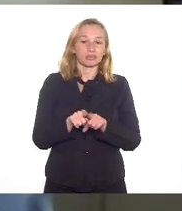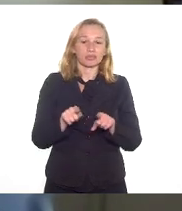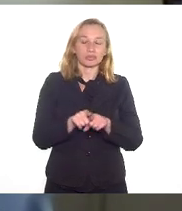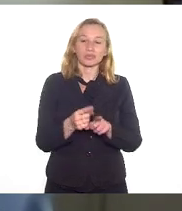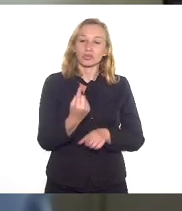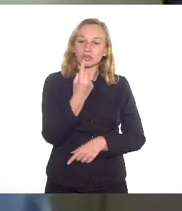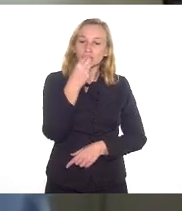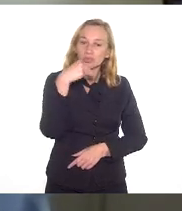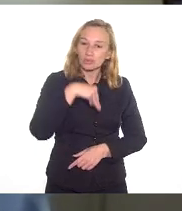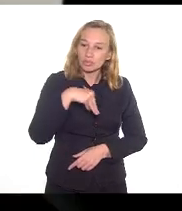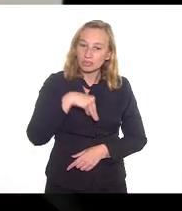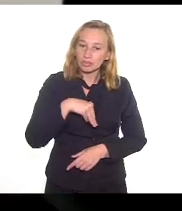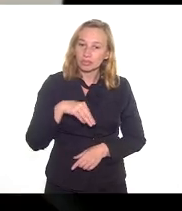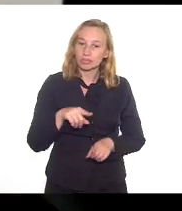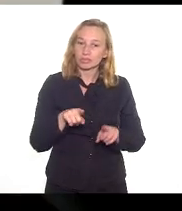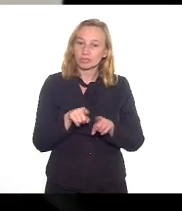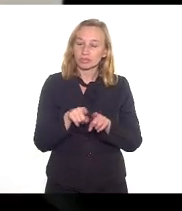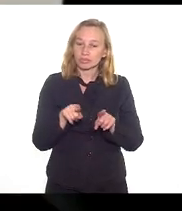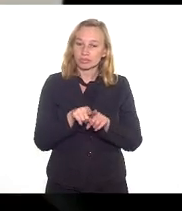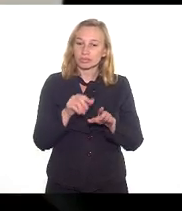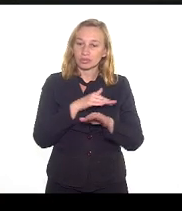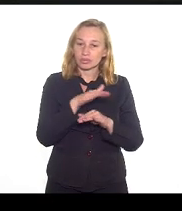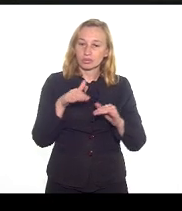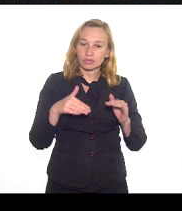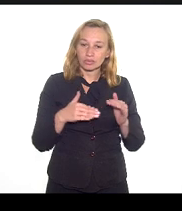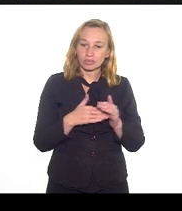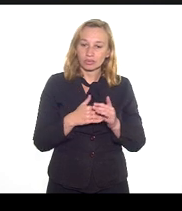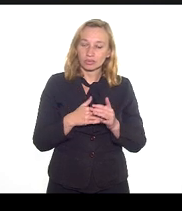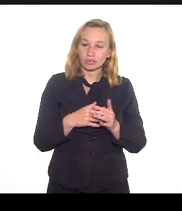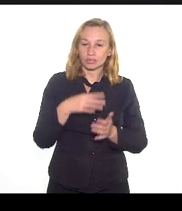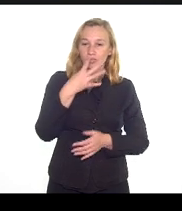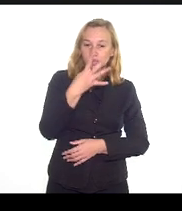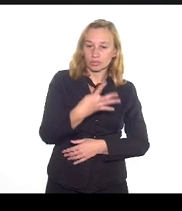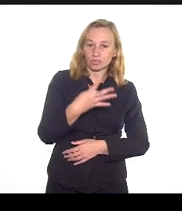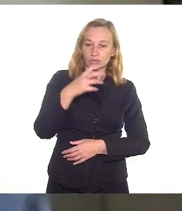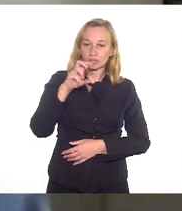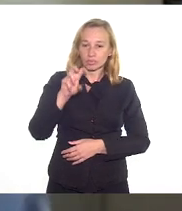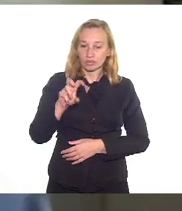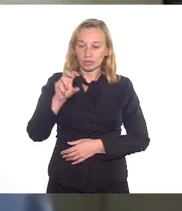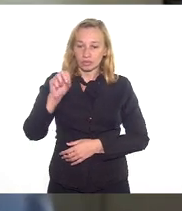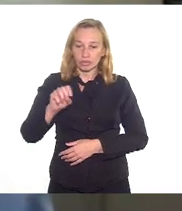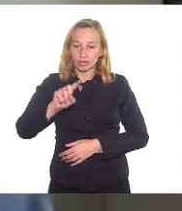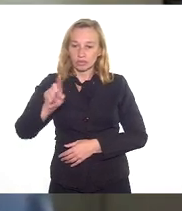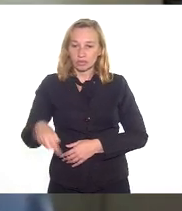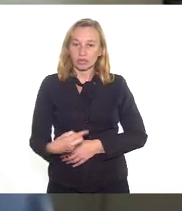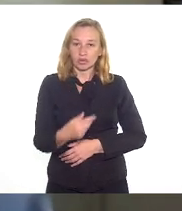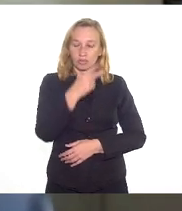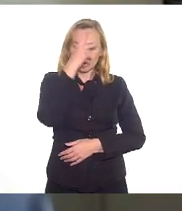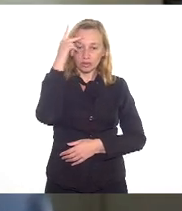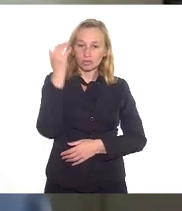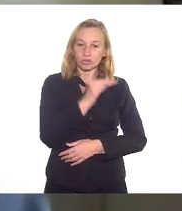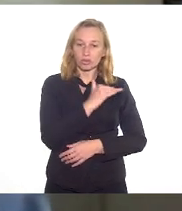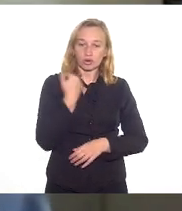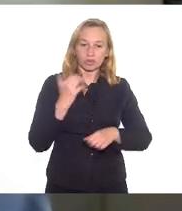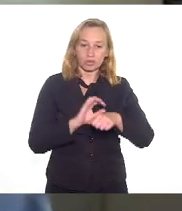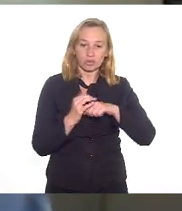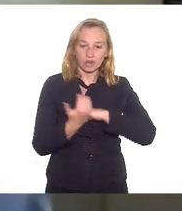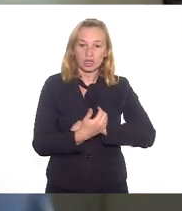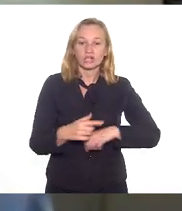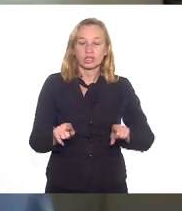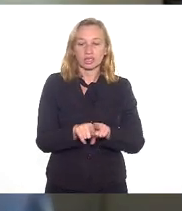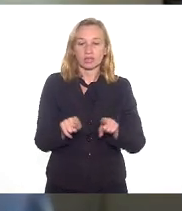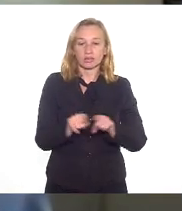minuto de silêncio a todas as vítimas, as 450 mil vítimas, e em especial